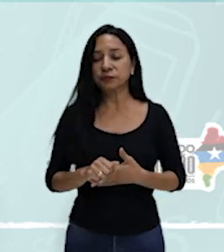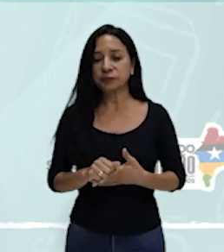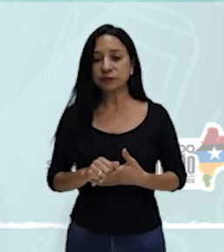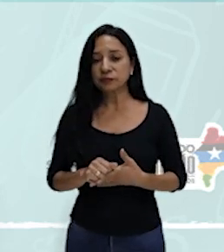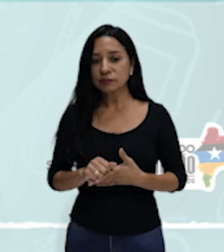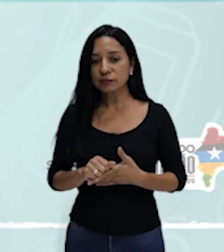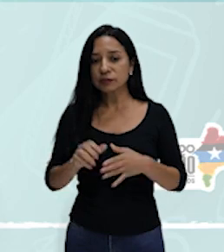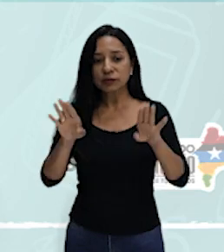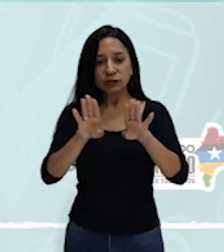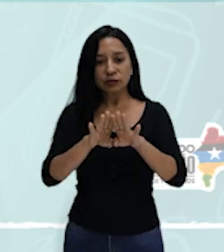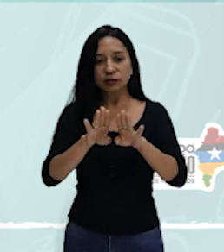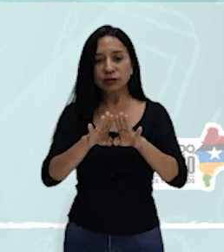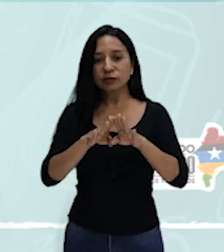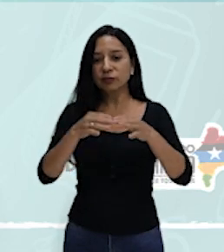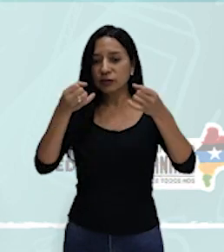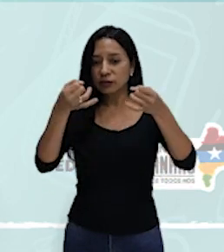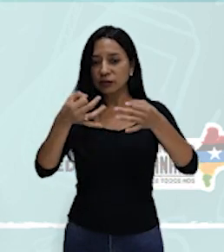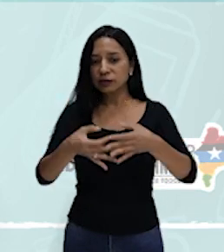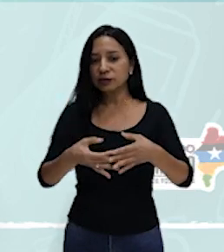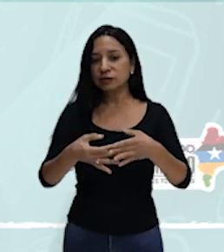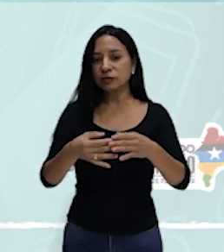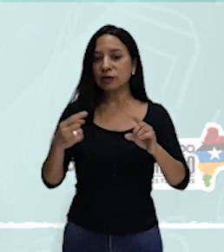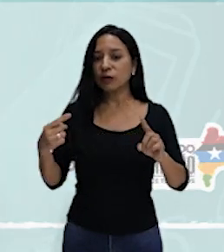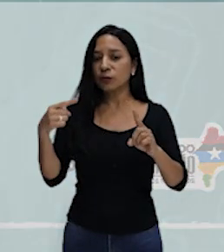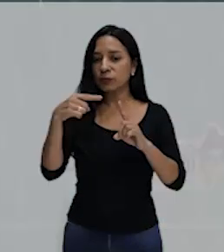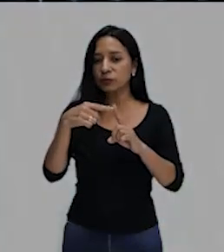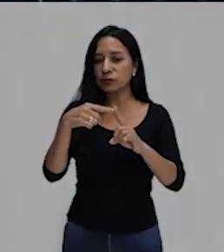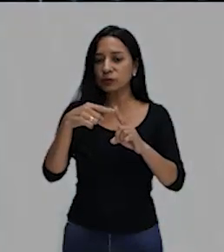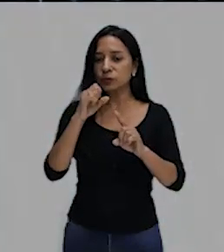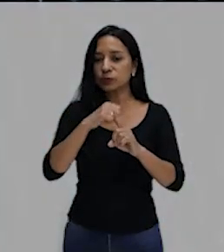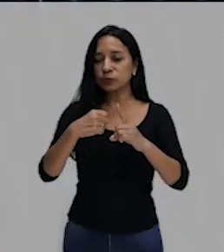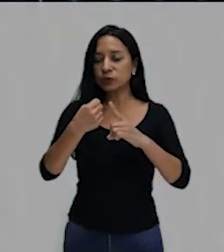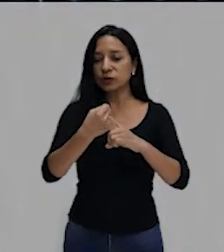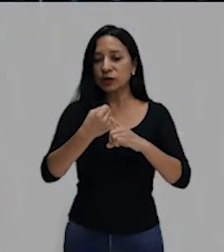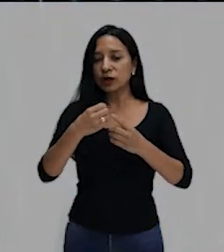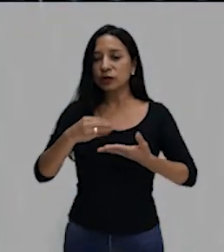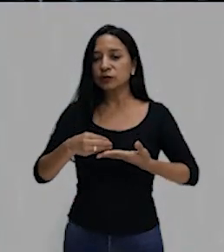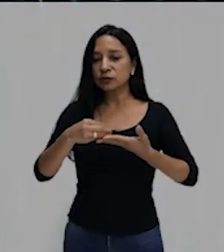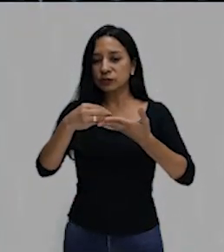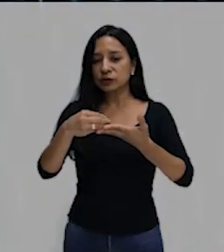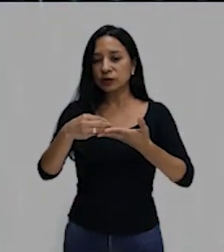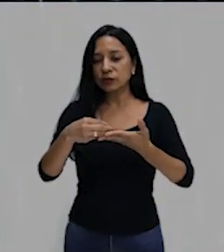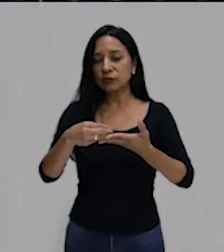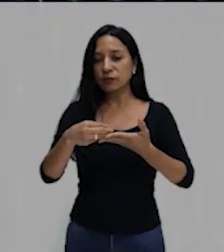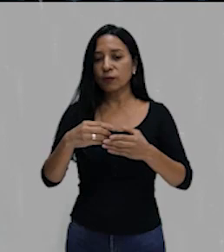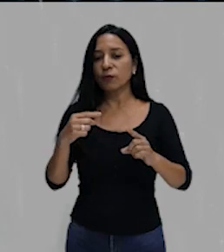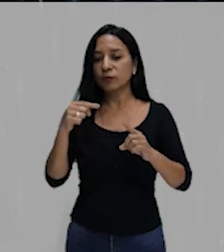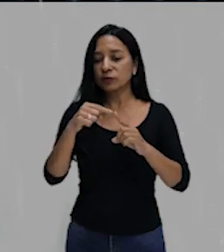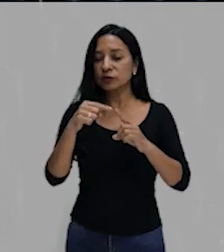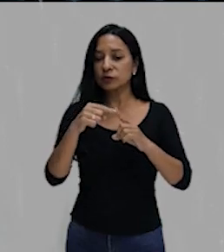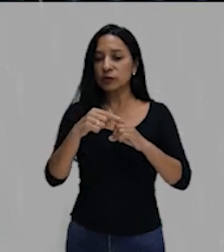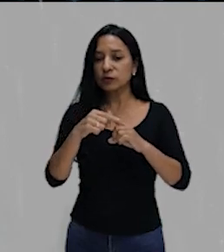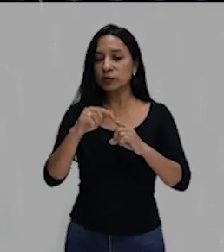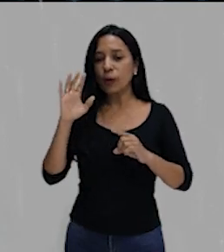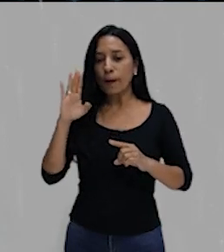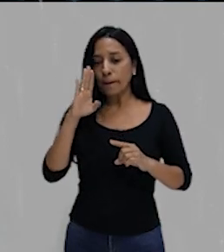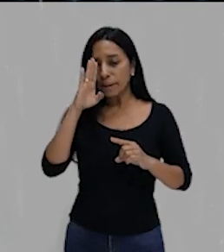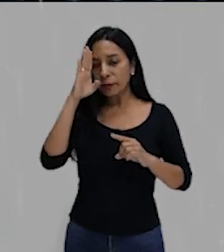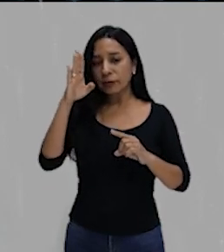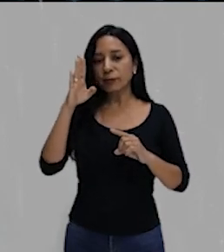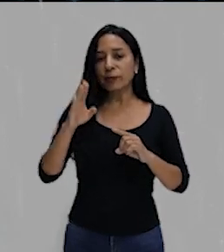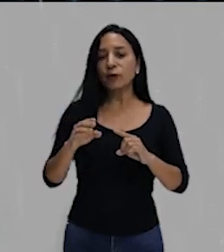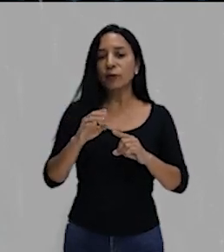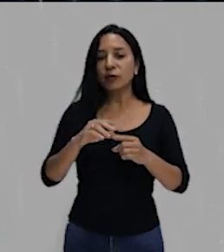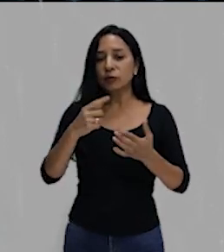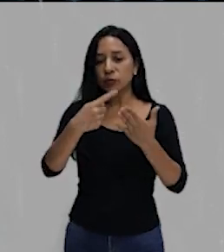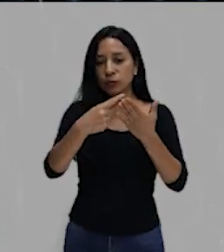os princípios para uma sociedade sustentável, que são princípios abordados principalmente por um programa das Nações Unidas,